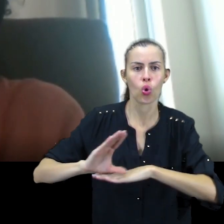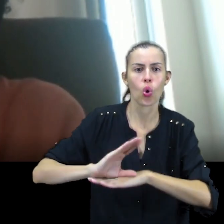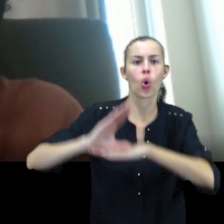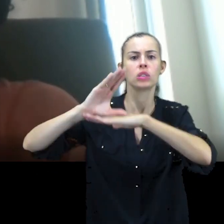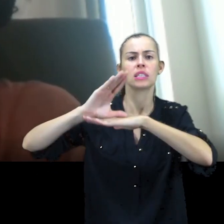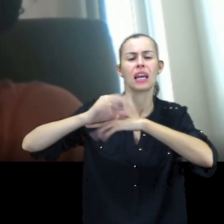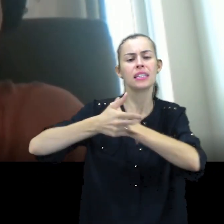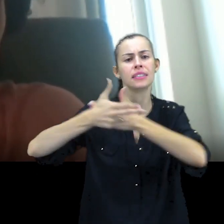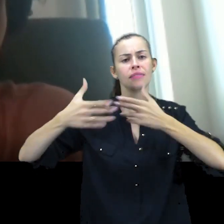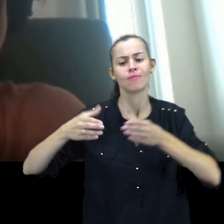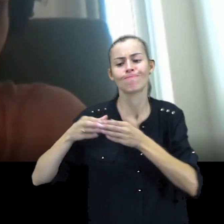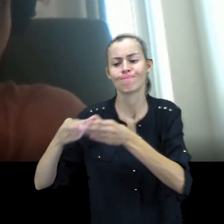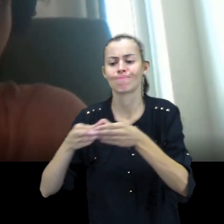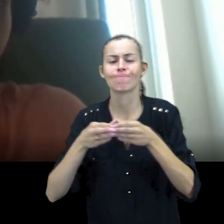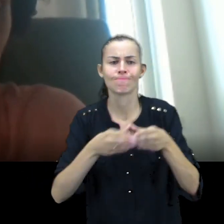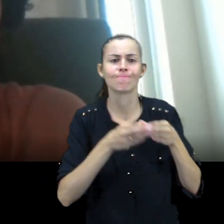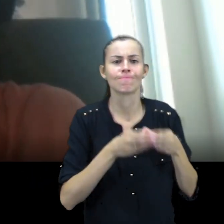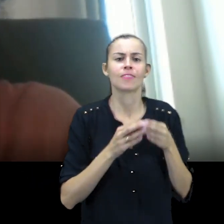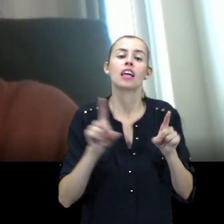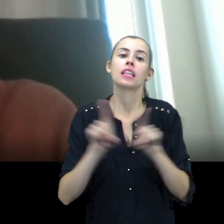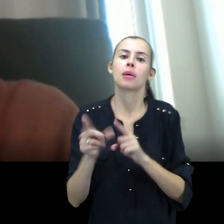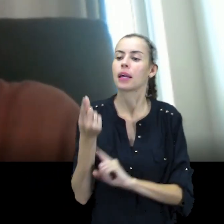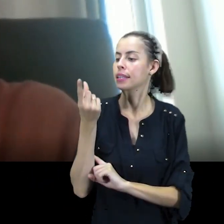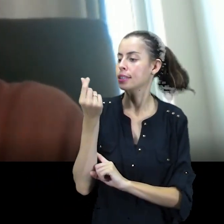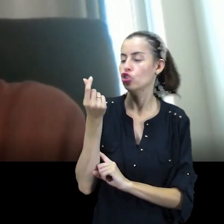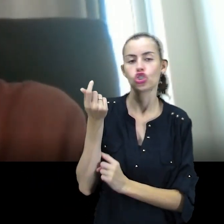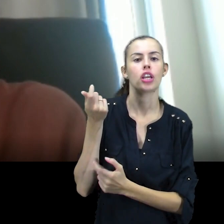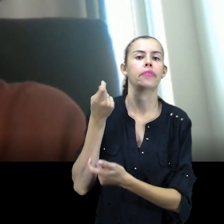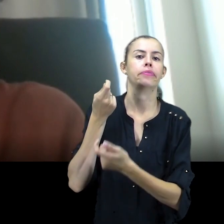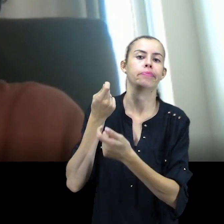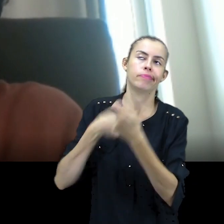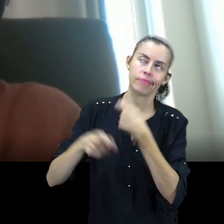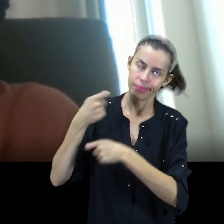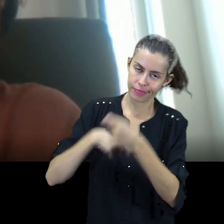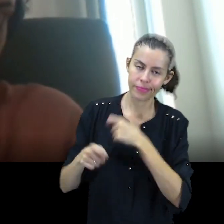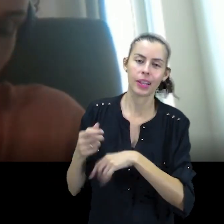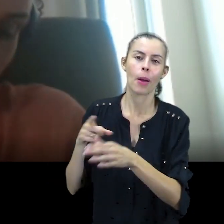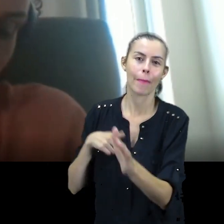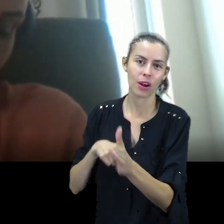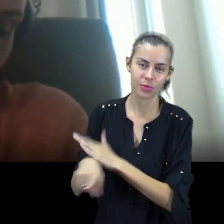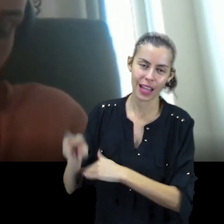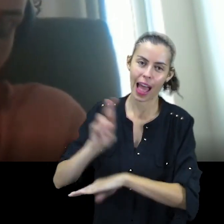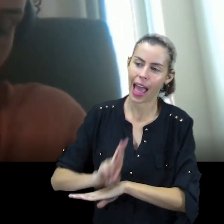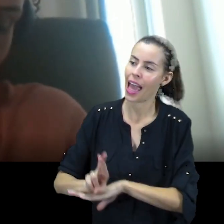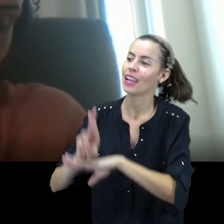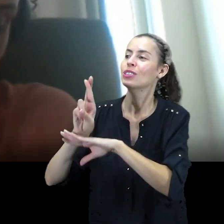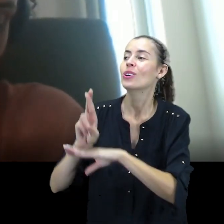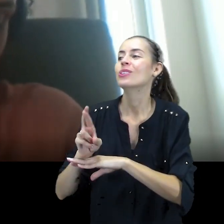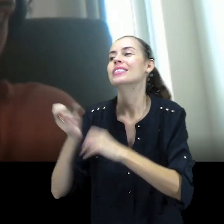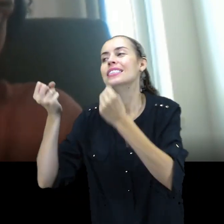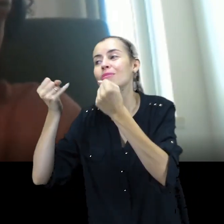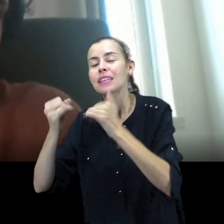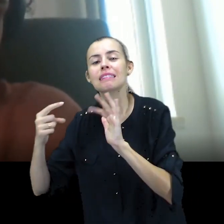consiga fazer aquilo também que está na discussão e na resolução, se efetivar dentro dos nossos, né, da